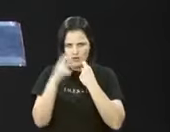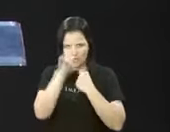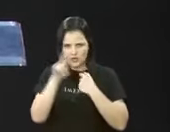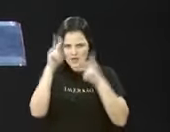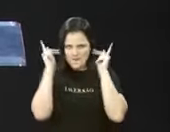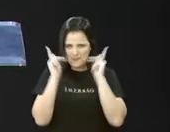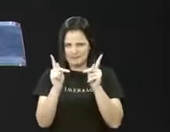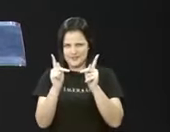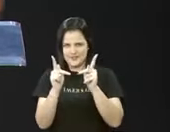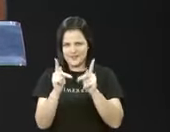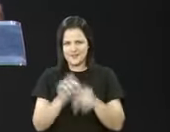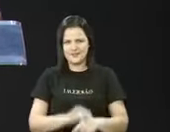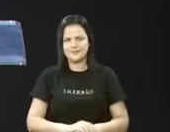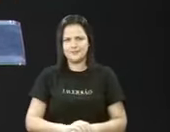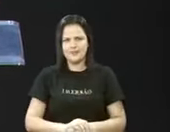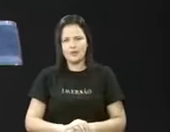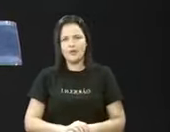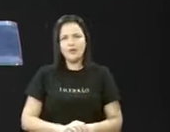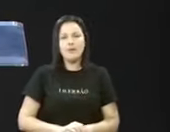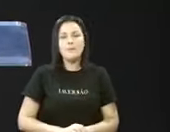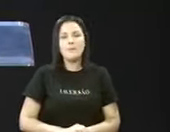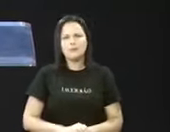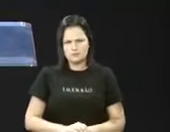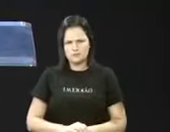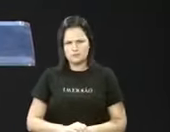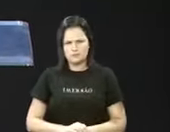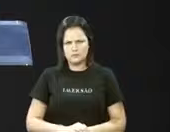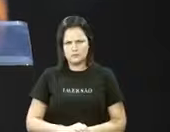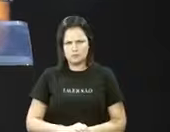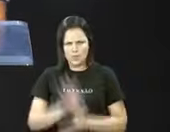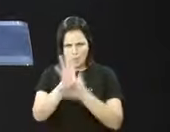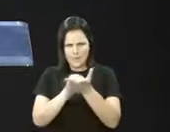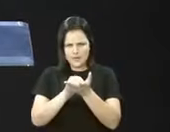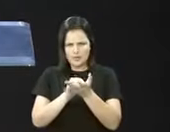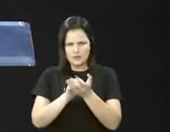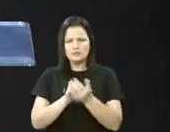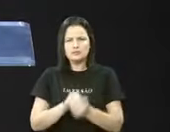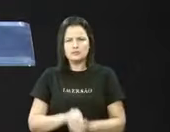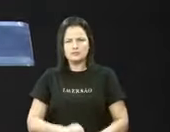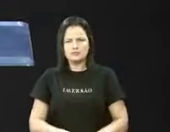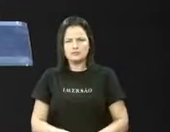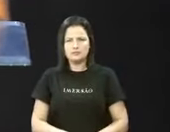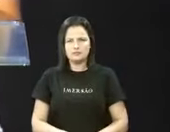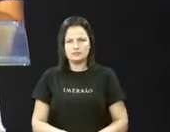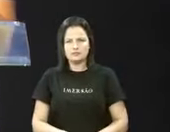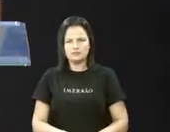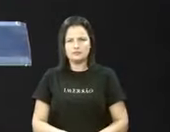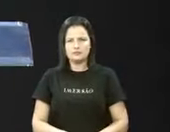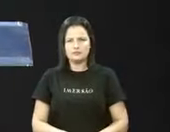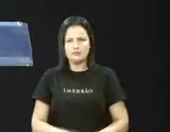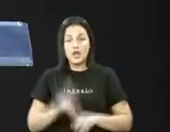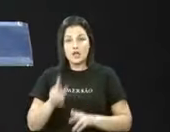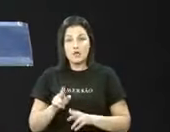eu vou te ensinar. Não existe isso não, mas é só para dar emoção mesmo, tá? Franze a testa, fecha um pouquinho o olho na medida. Tipo a cara do pastor Vitor